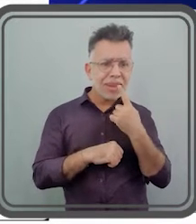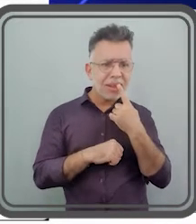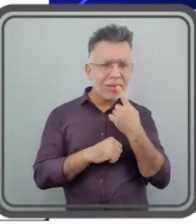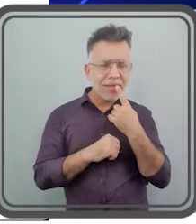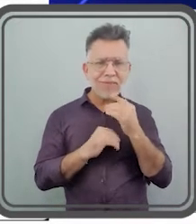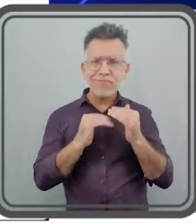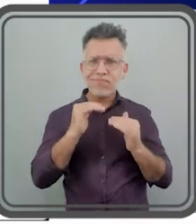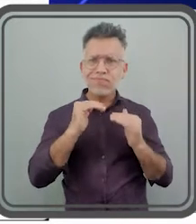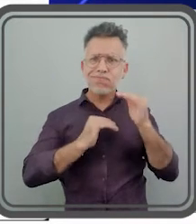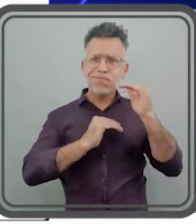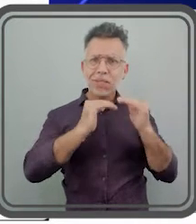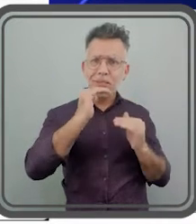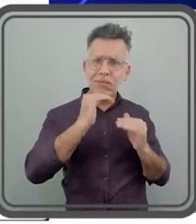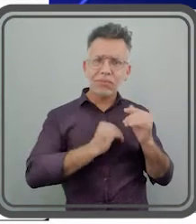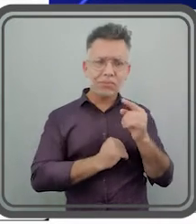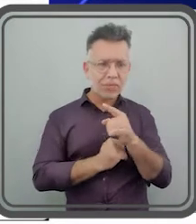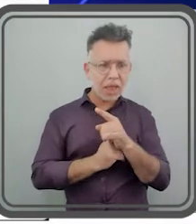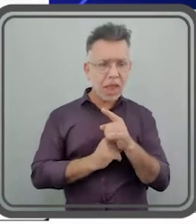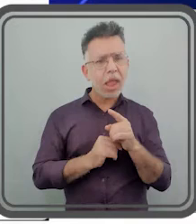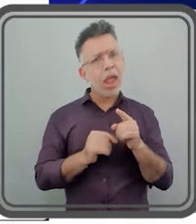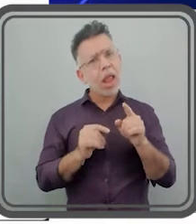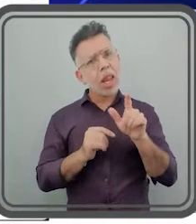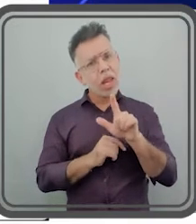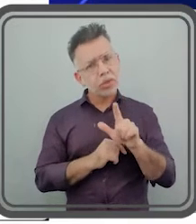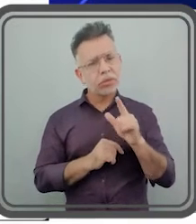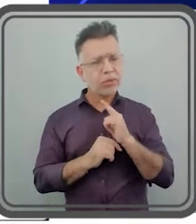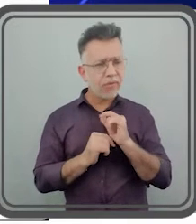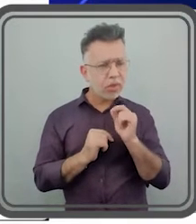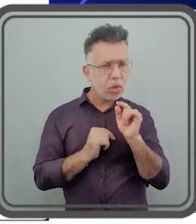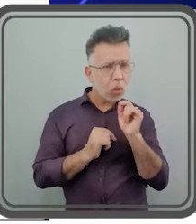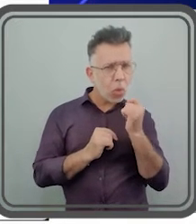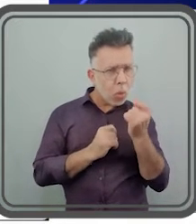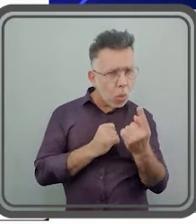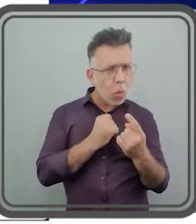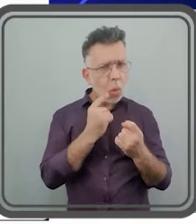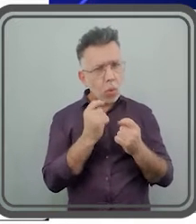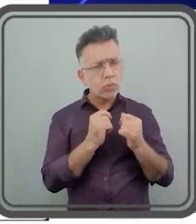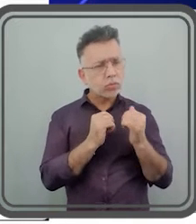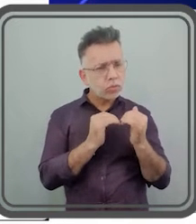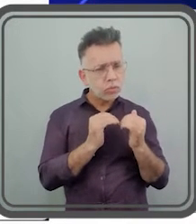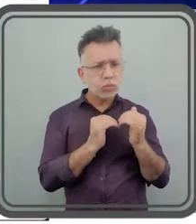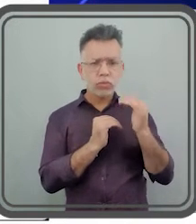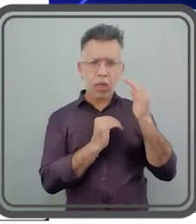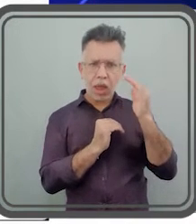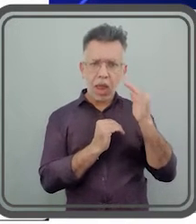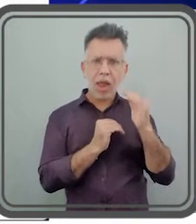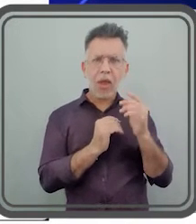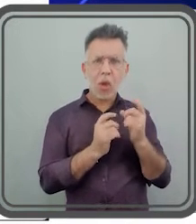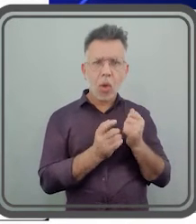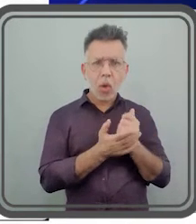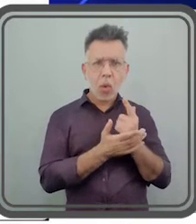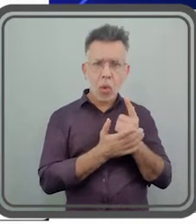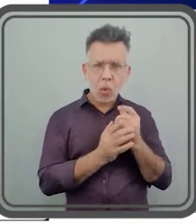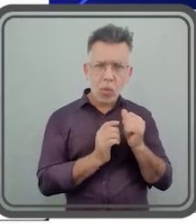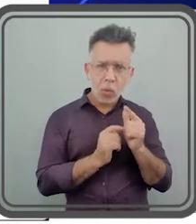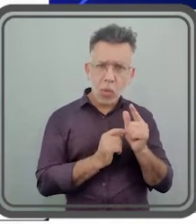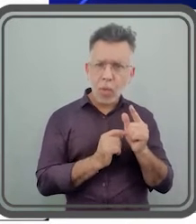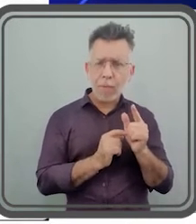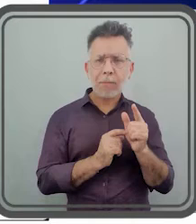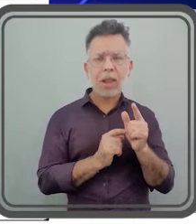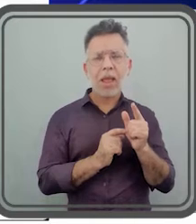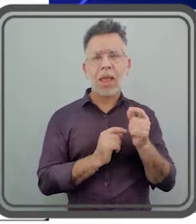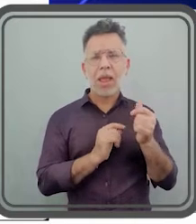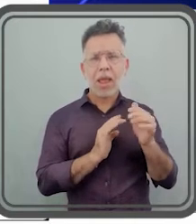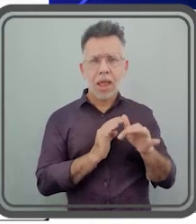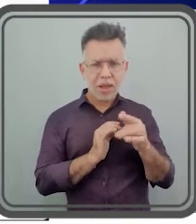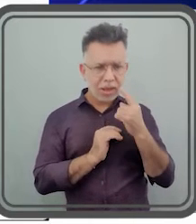cara impressionante como o outro é com exceção dos pequenos Picos aqui de black friday e final do áudio né É